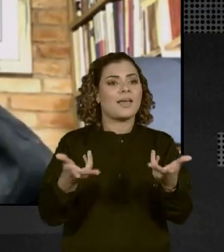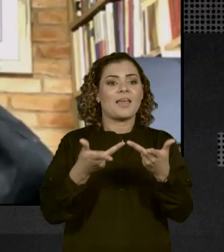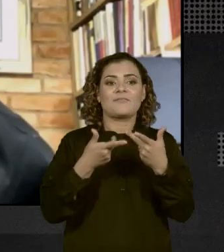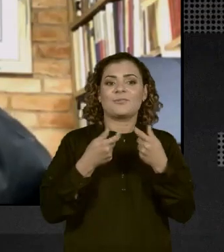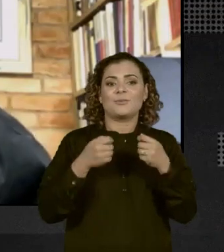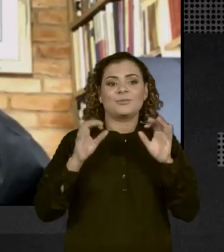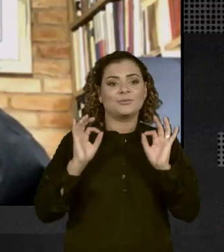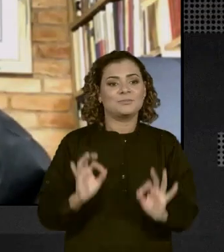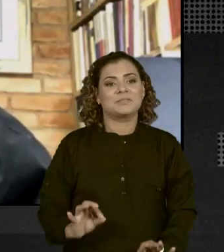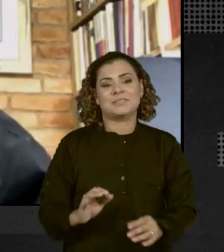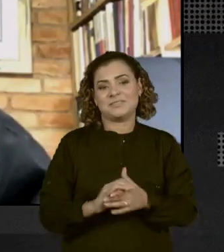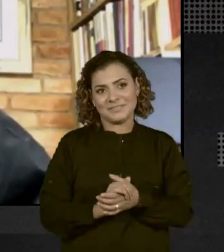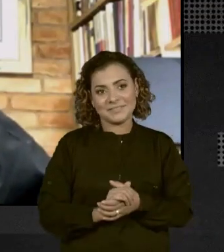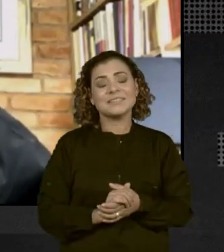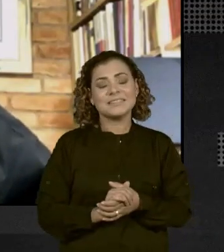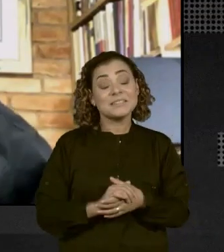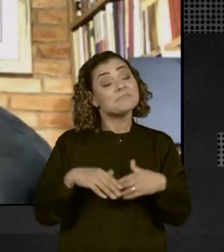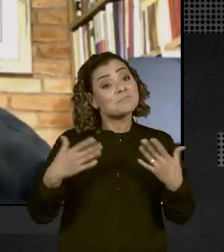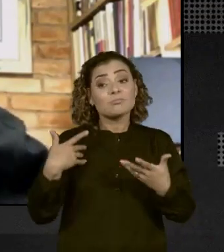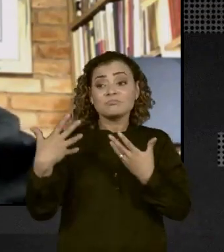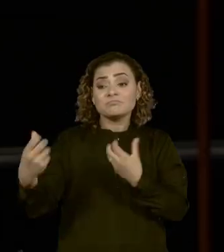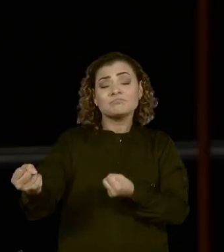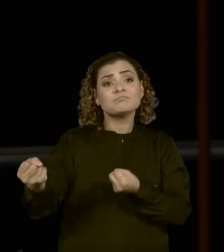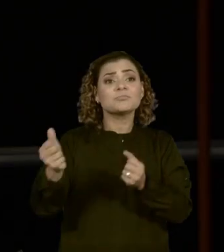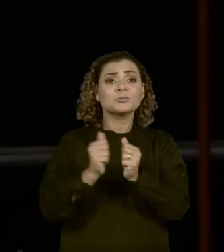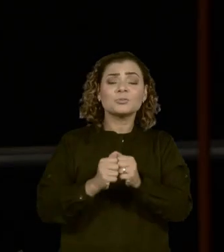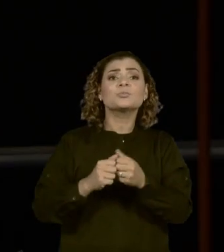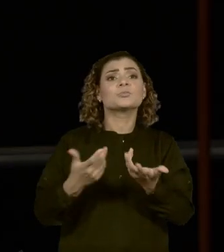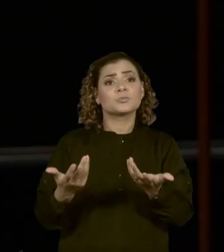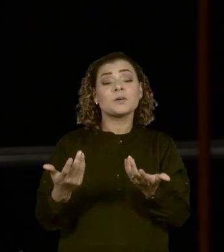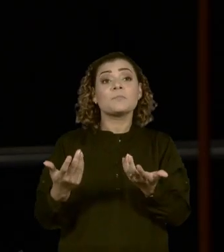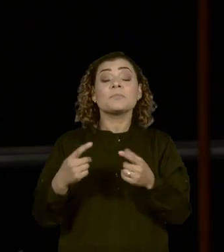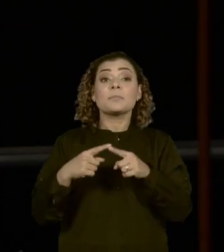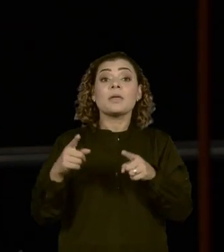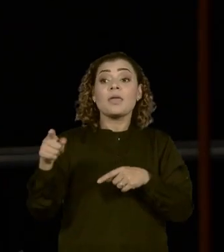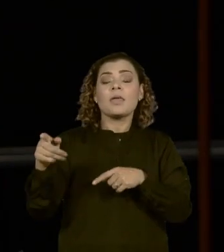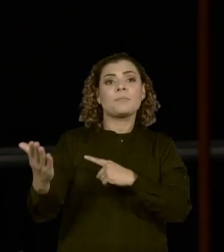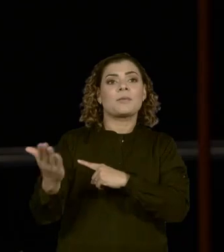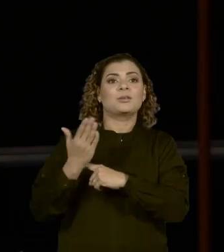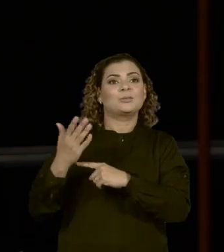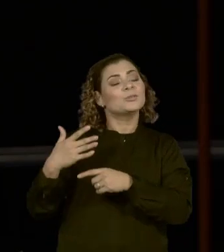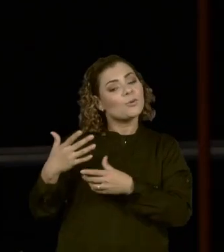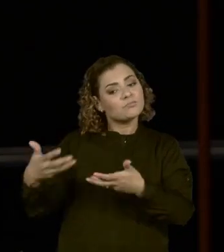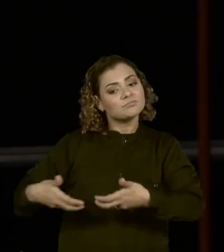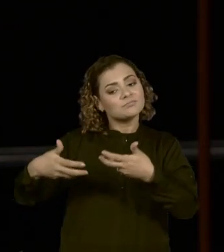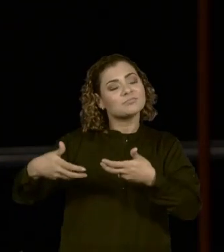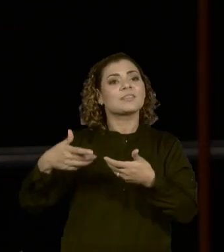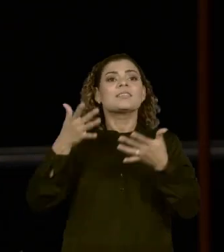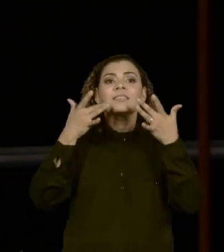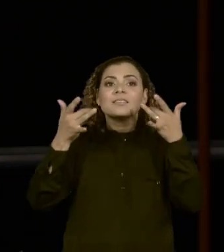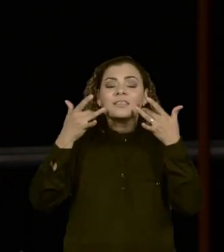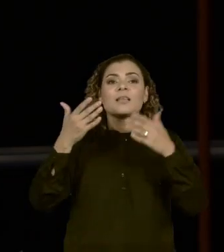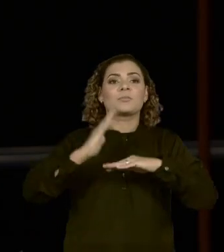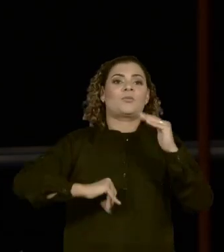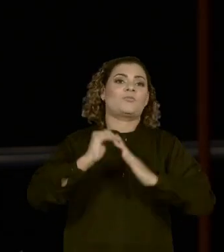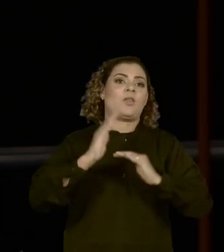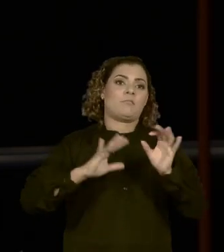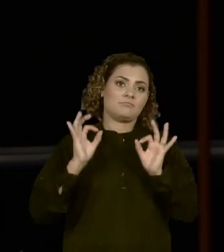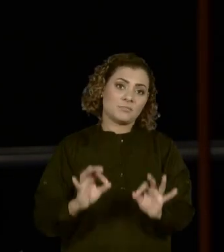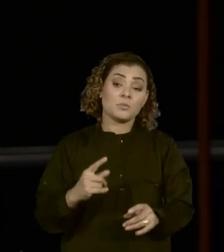você vai saber, junto comigo, nós vamos adaptar isso aqui. Vamos fazer disso aqui, porque olha como é legal. Eu li, achei